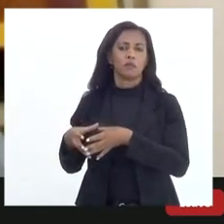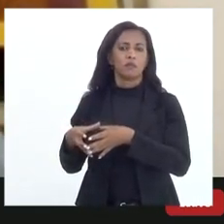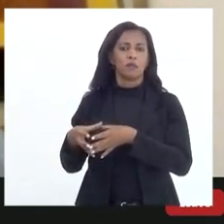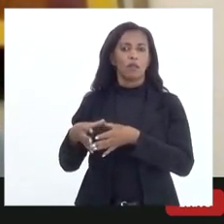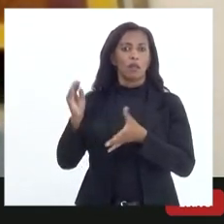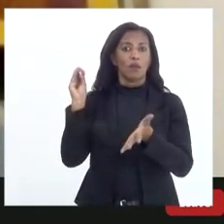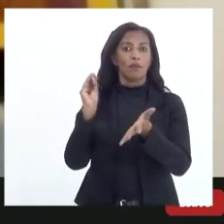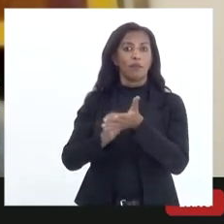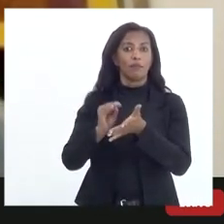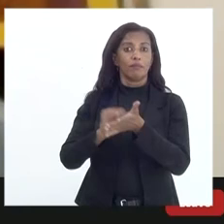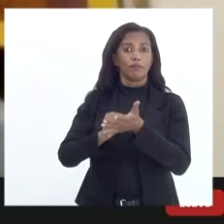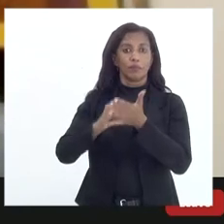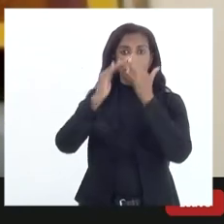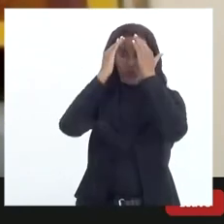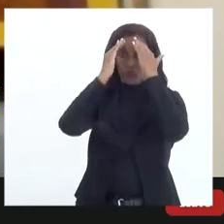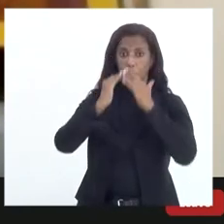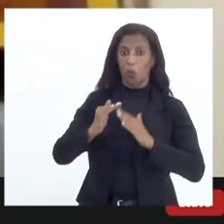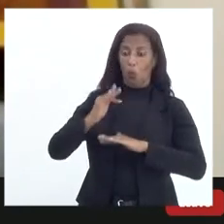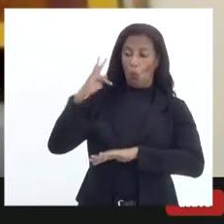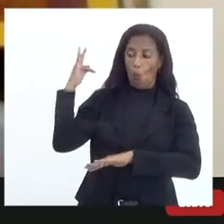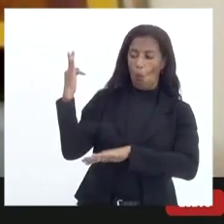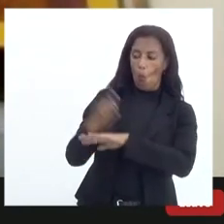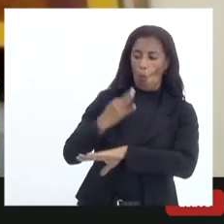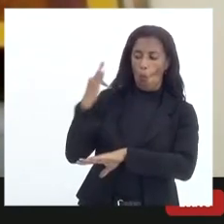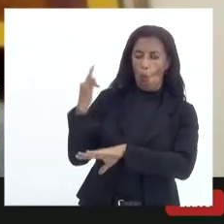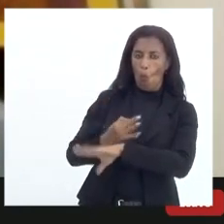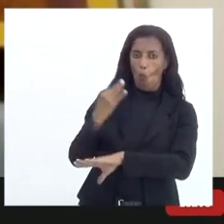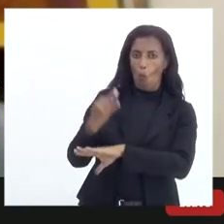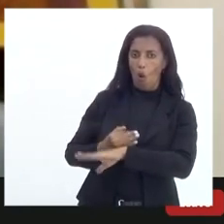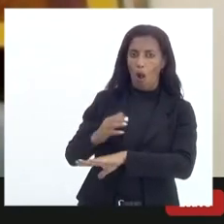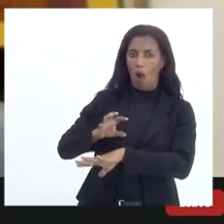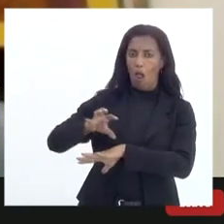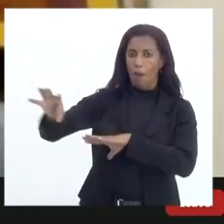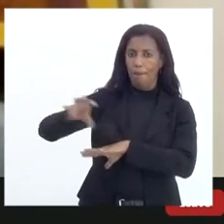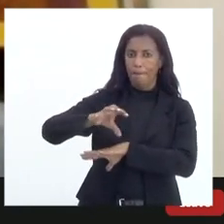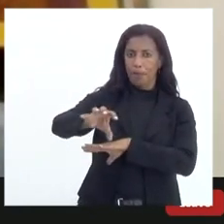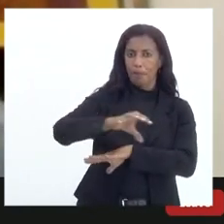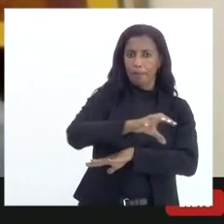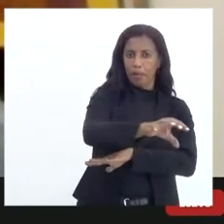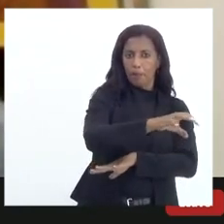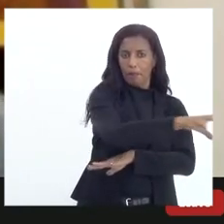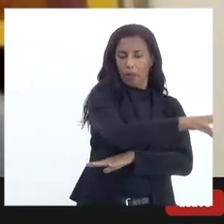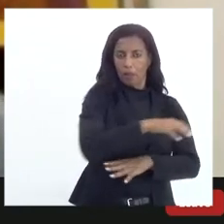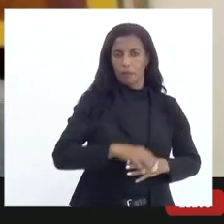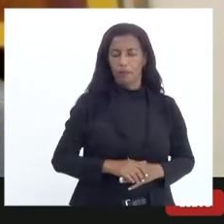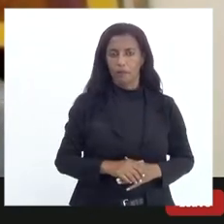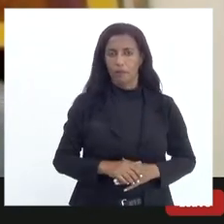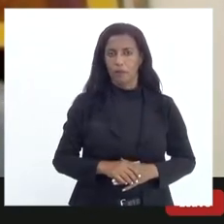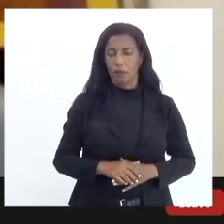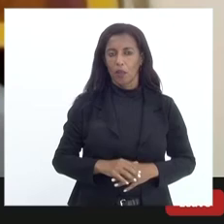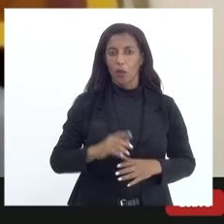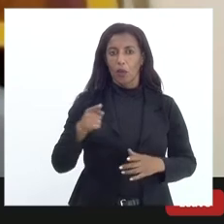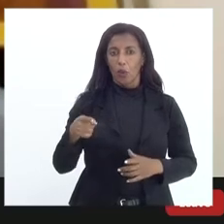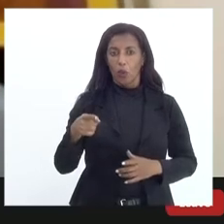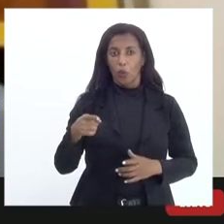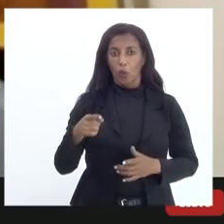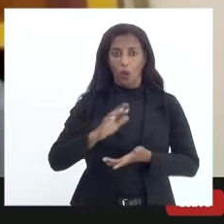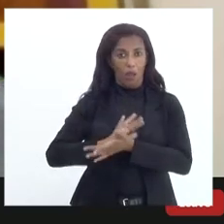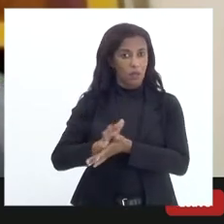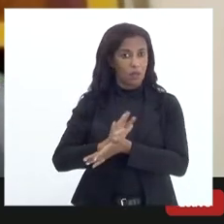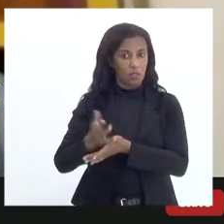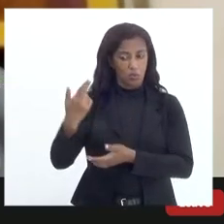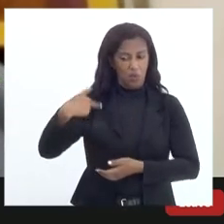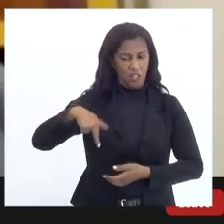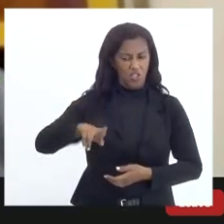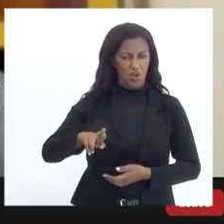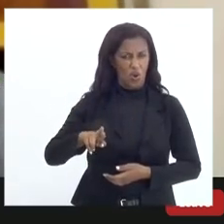Intolerância é mais amplo, você dialoga com os outros setores. No racismo religioso está implícito a intolerância religiosa, mas nem sempre o